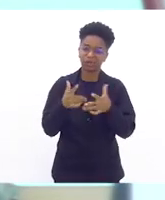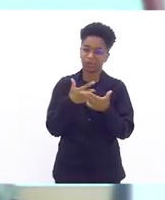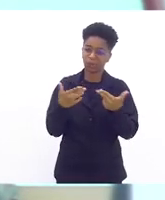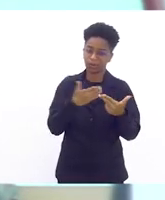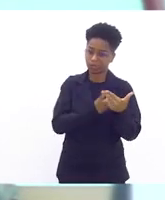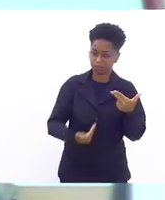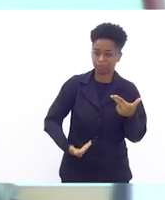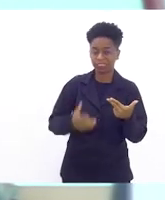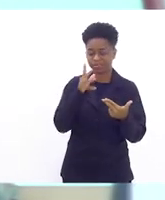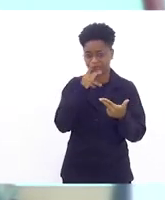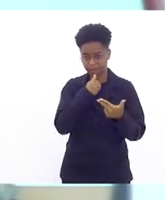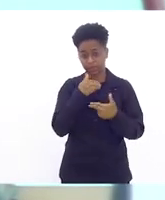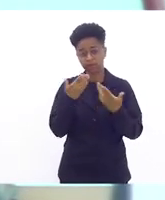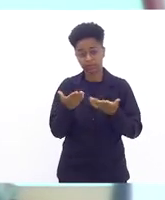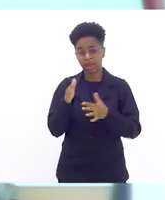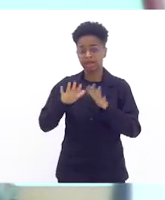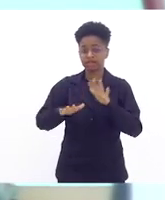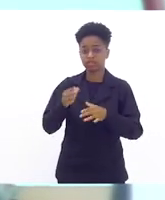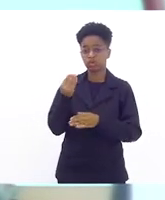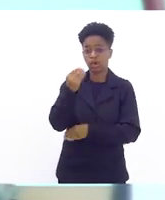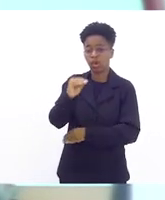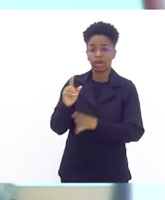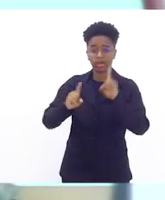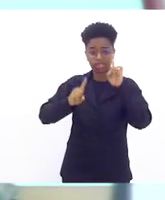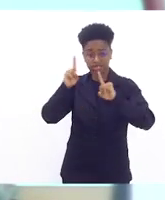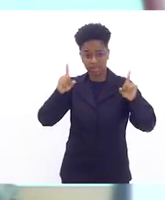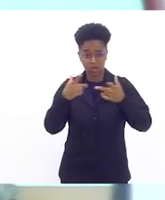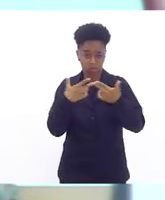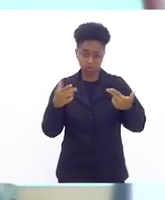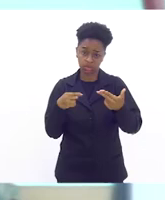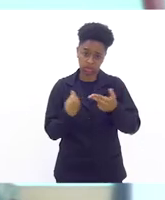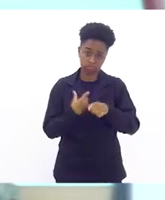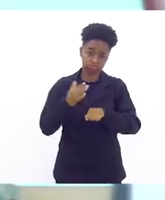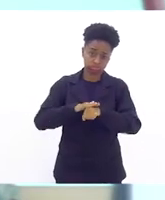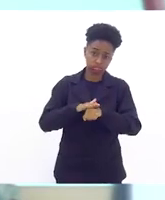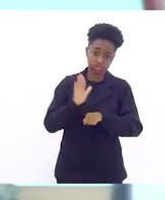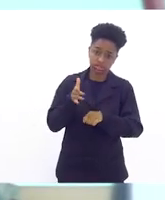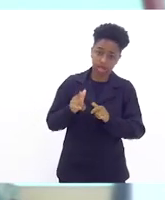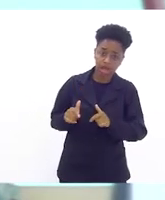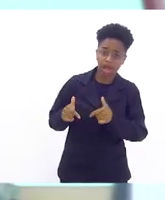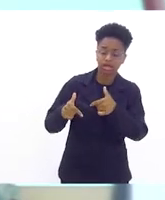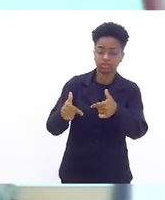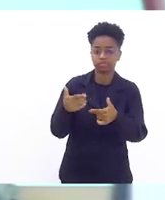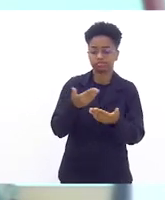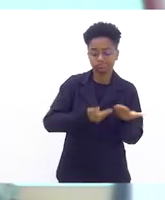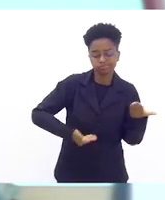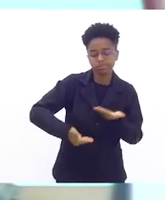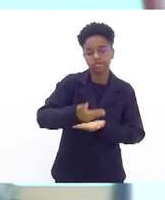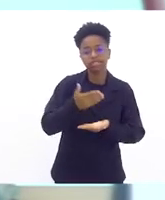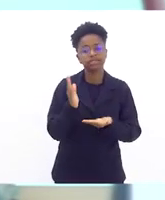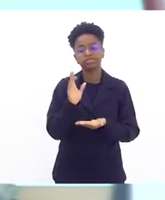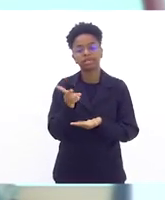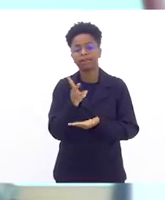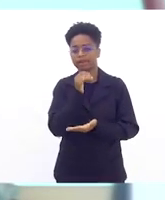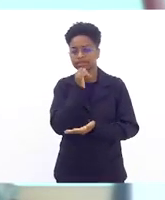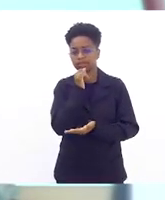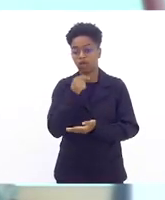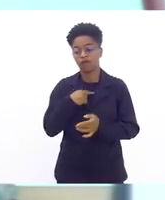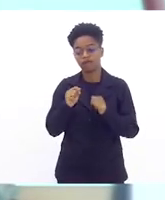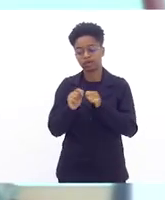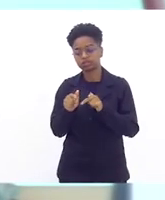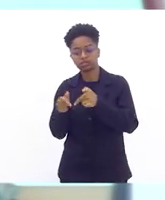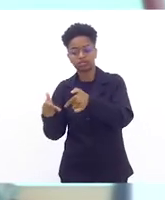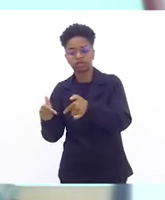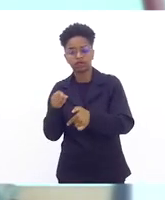então às vezes a gente colocam para licitar algo que a gente já tá até executando então a gente interage nesse sentido de eu vou fazer aqui você você faz